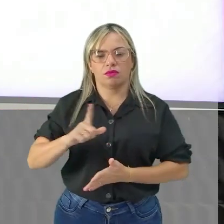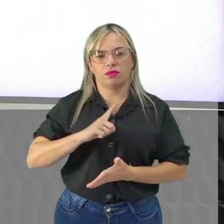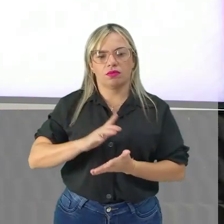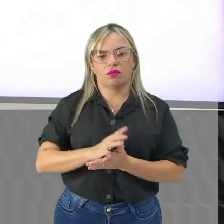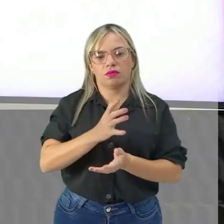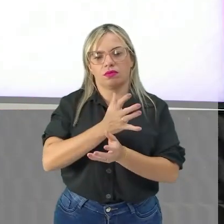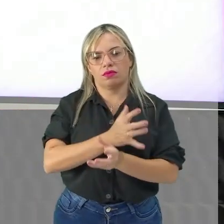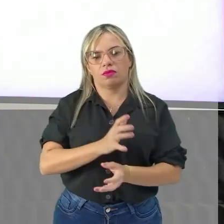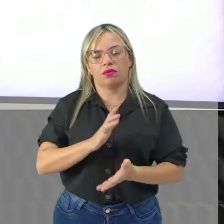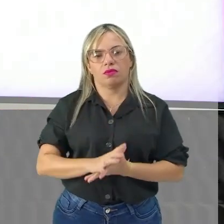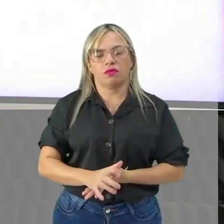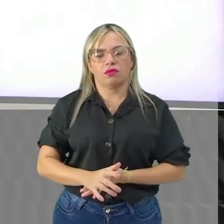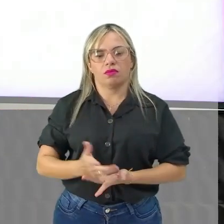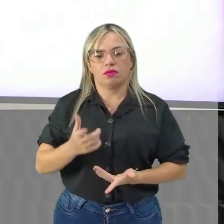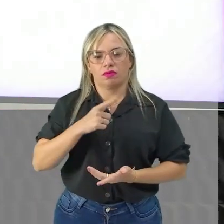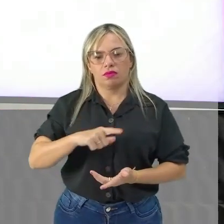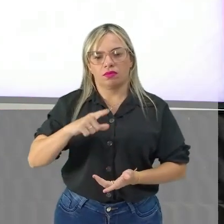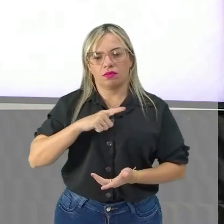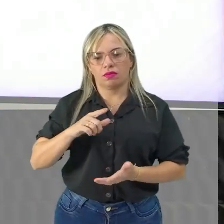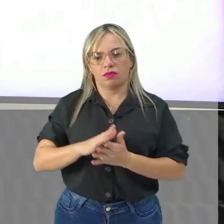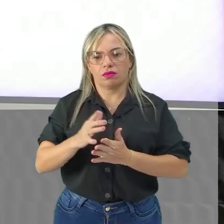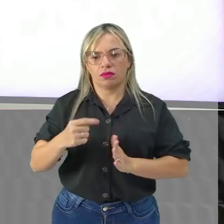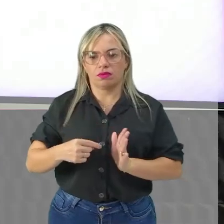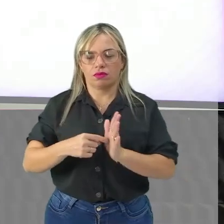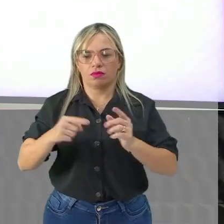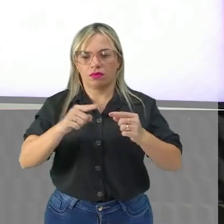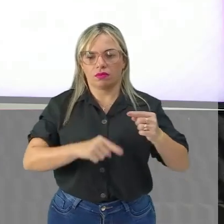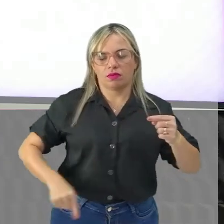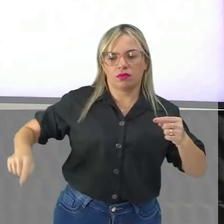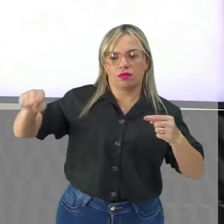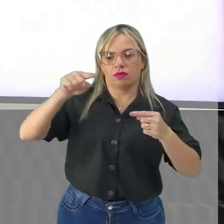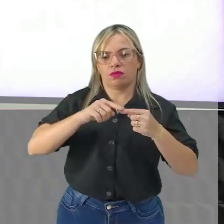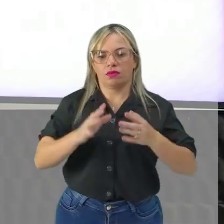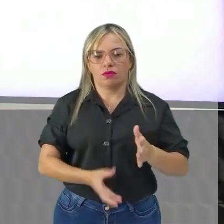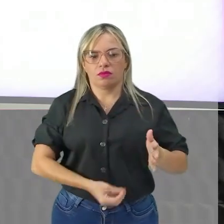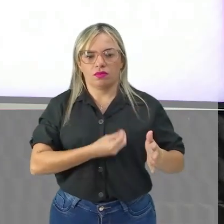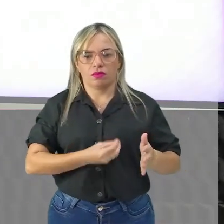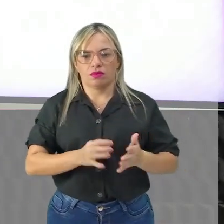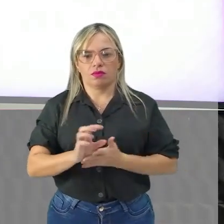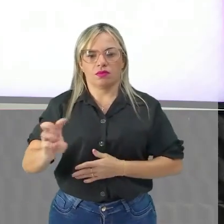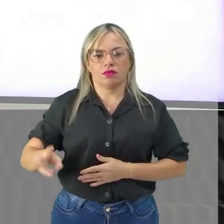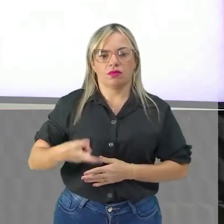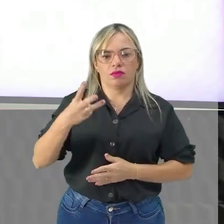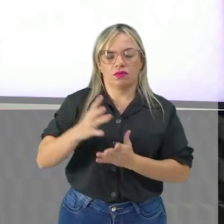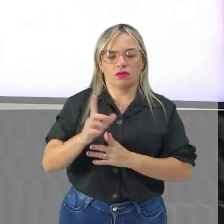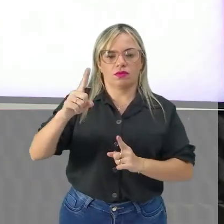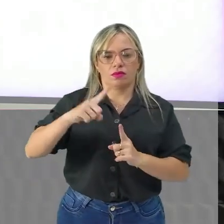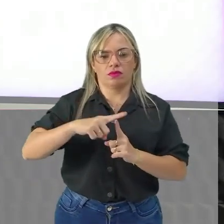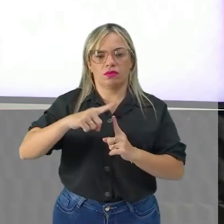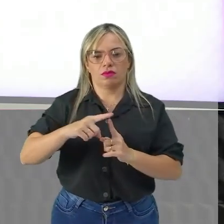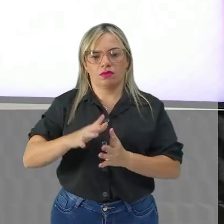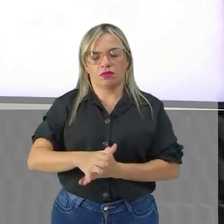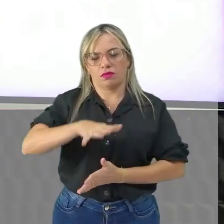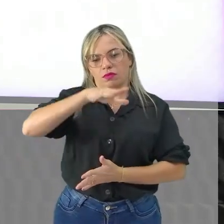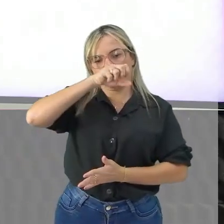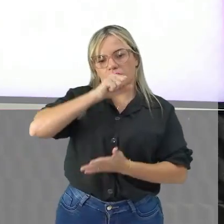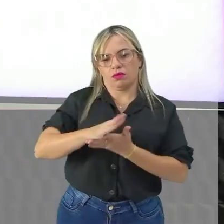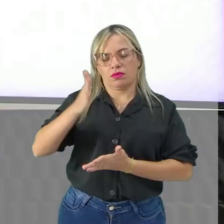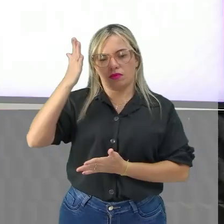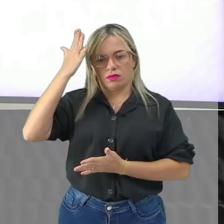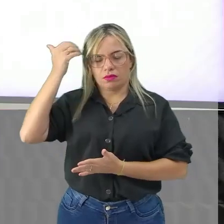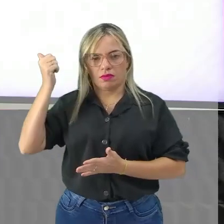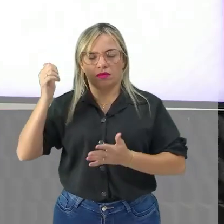vertebrados, os quais apresentam em seu ciclo de vida 3 tipos de respiração, a